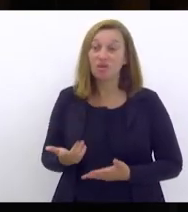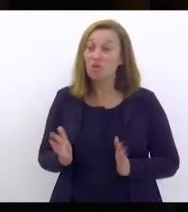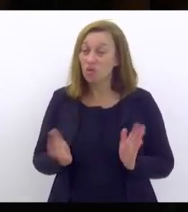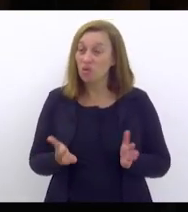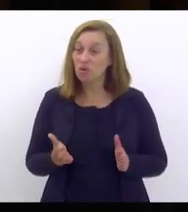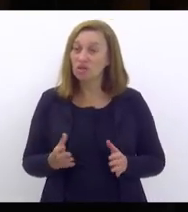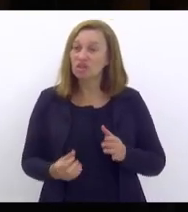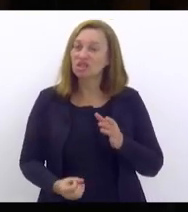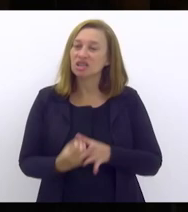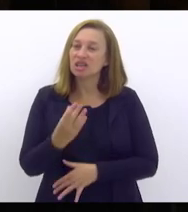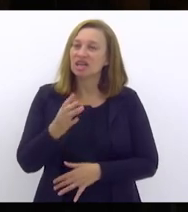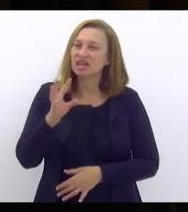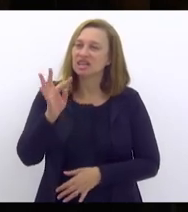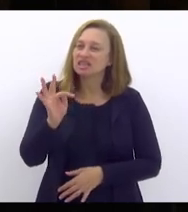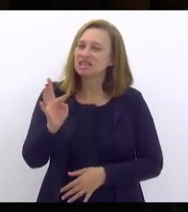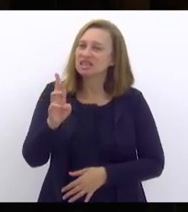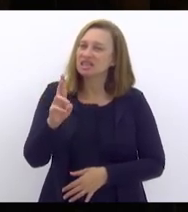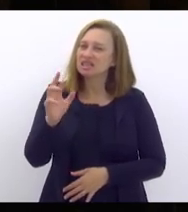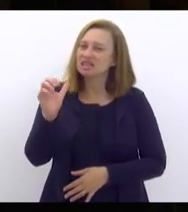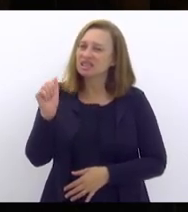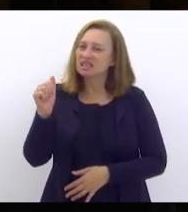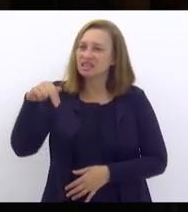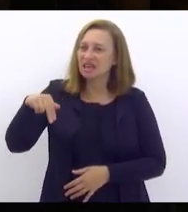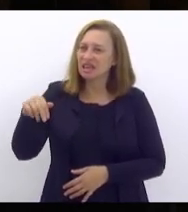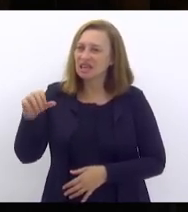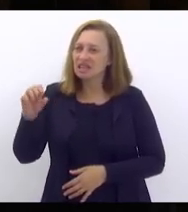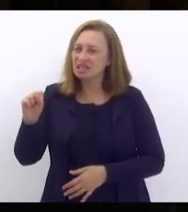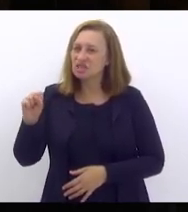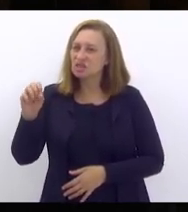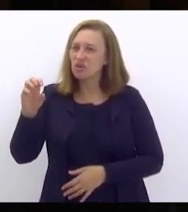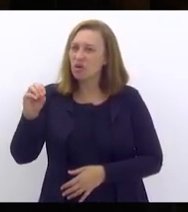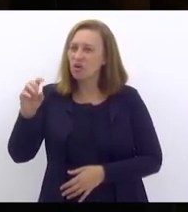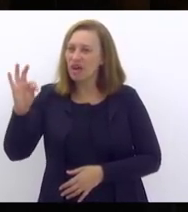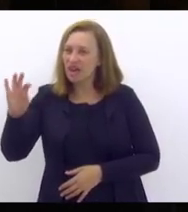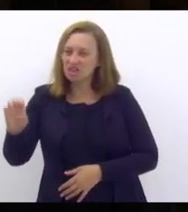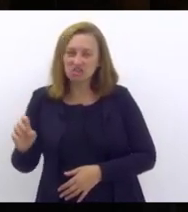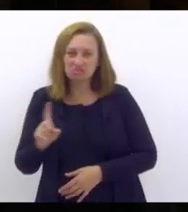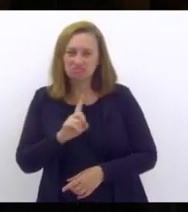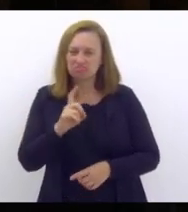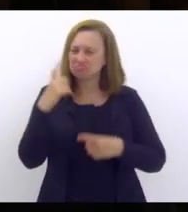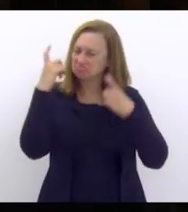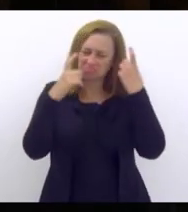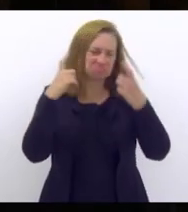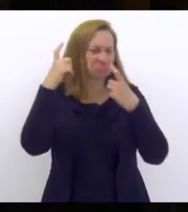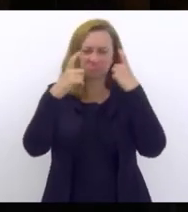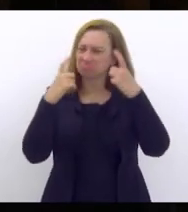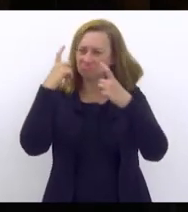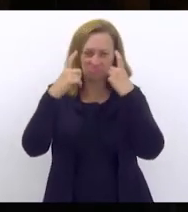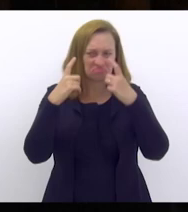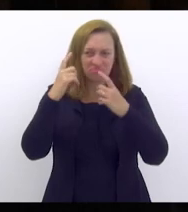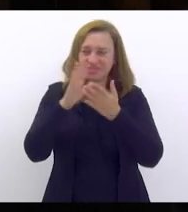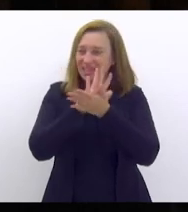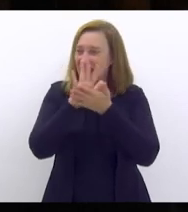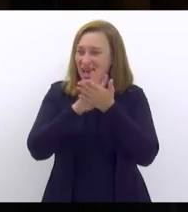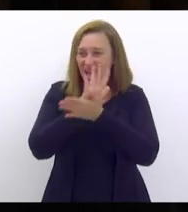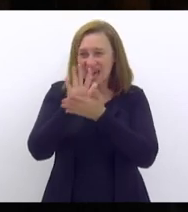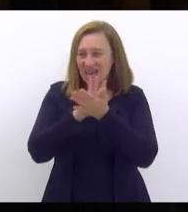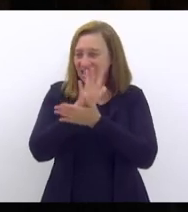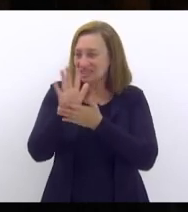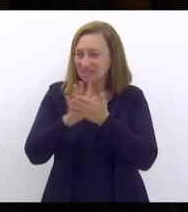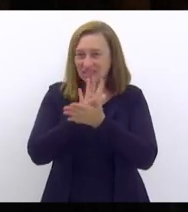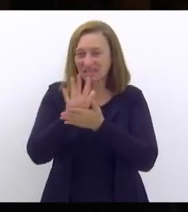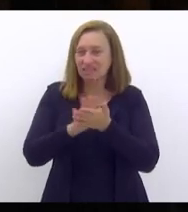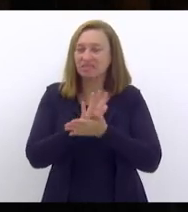construiu a Transoeste, que não se preocupou em estruturar aquela malha, que não